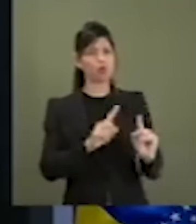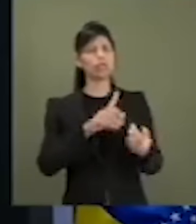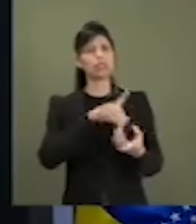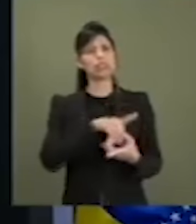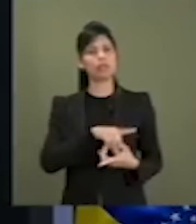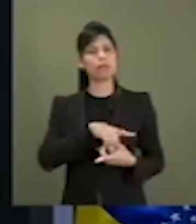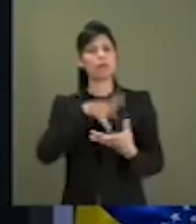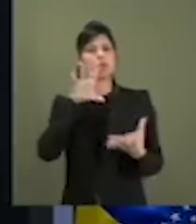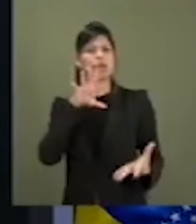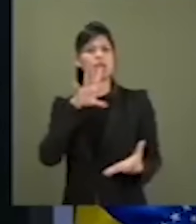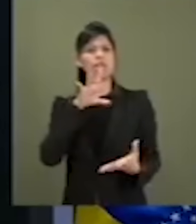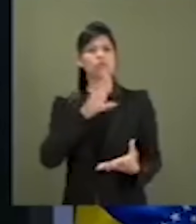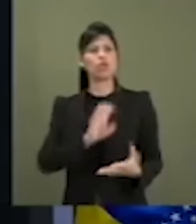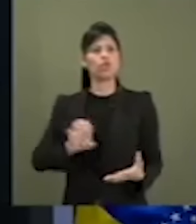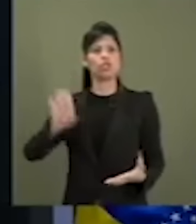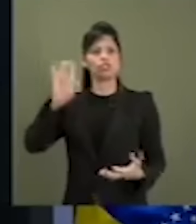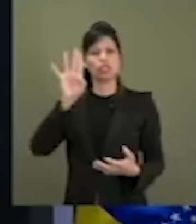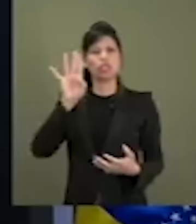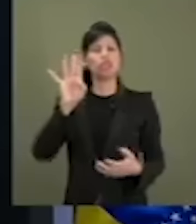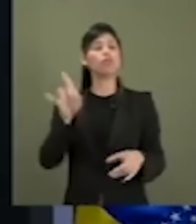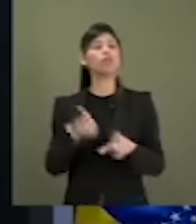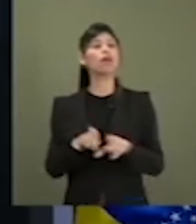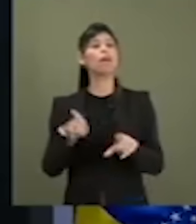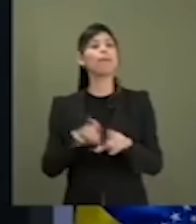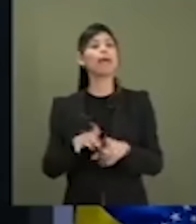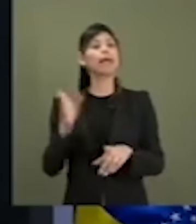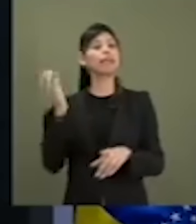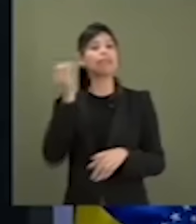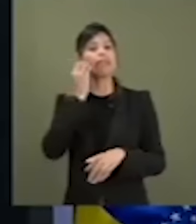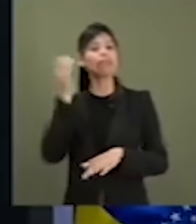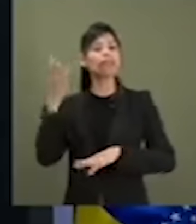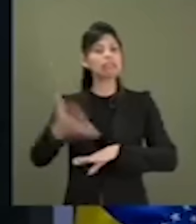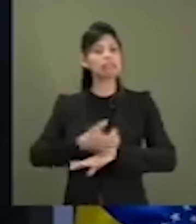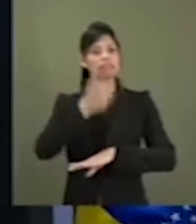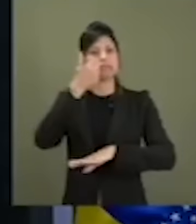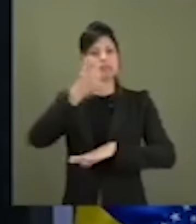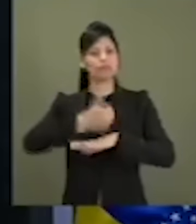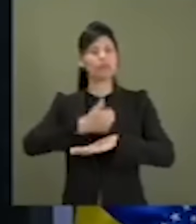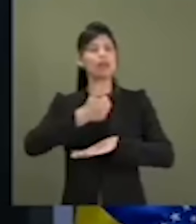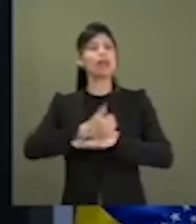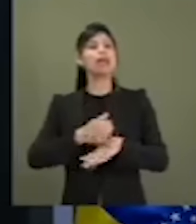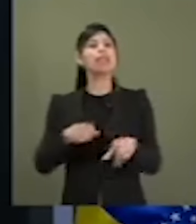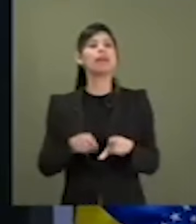Golpe de Estado. Associação criminosa.